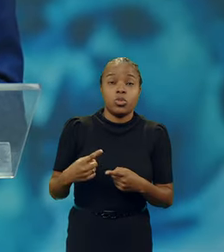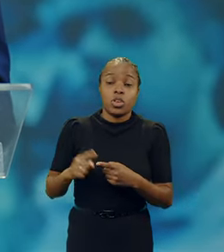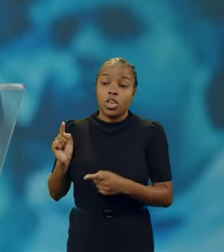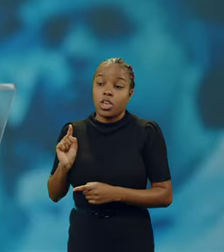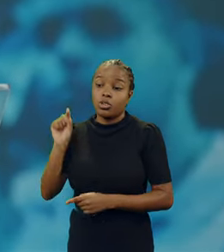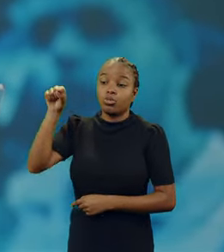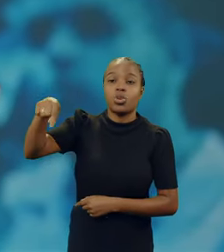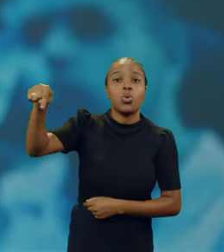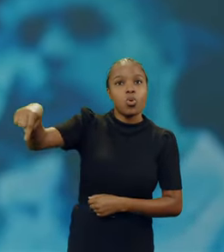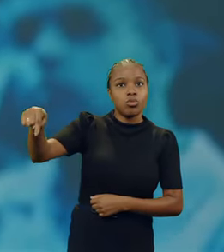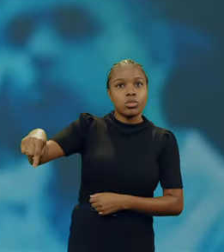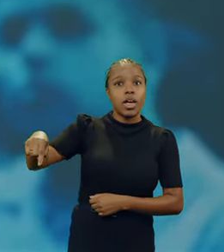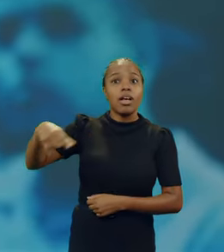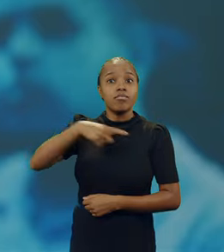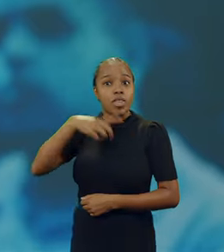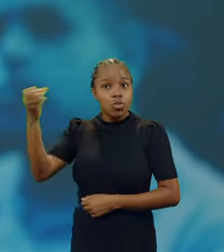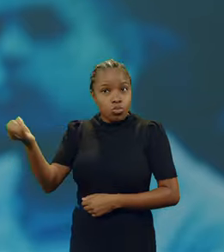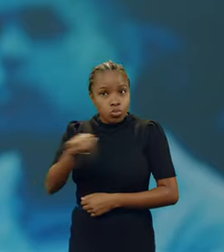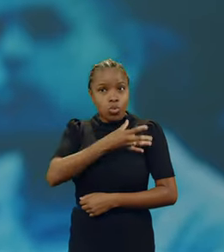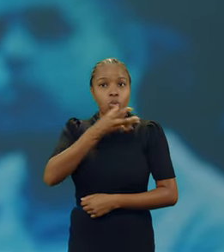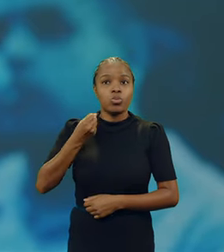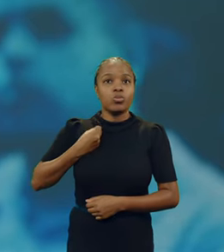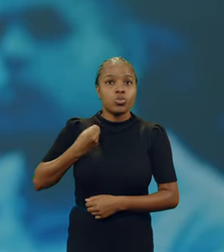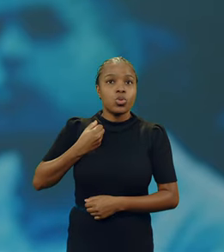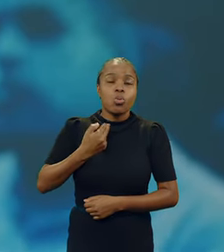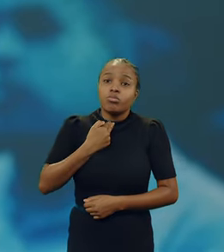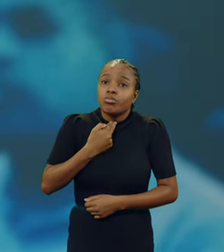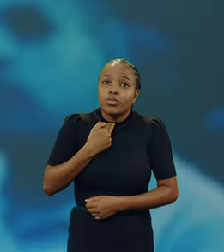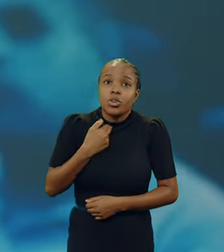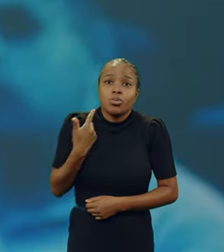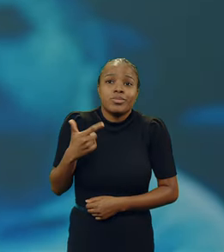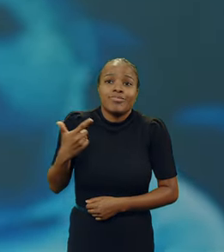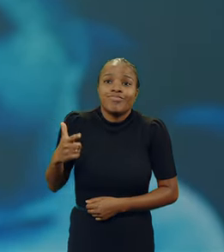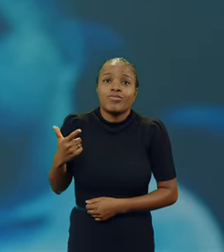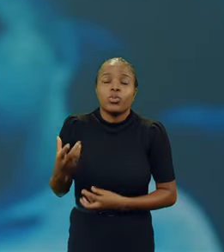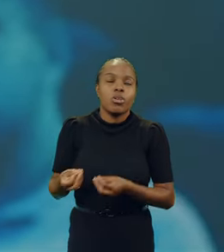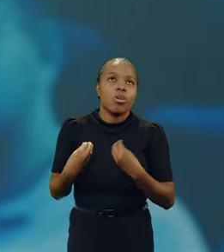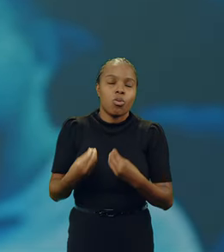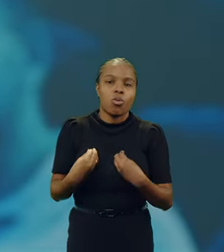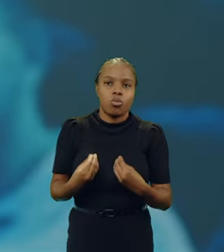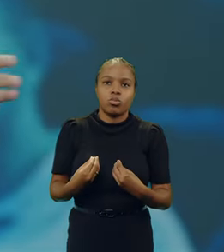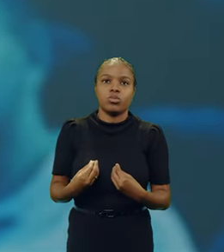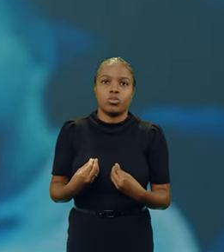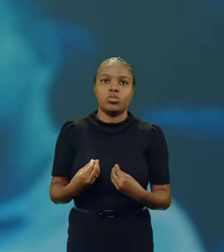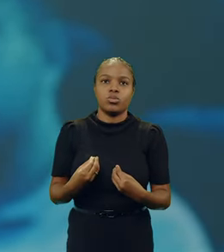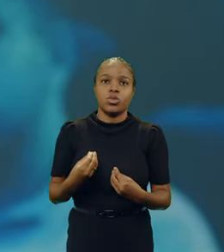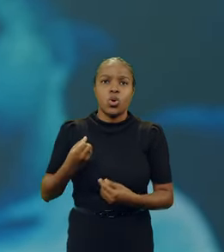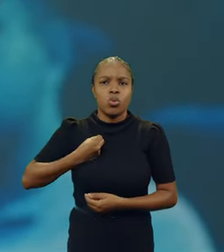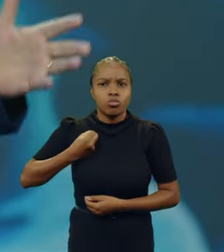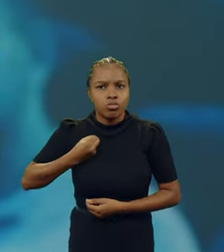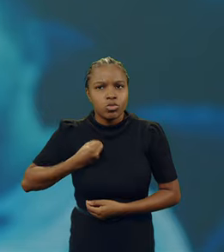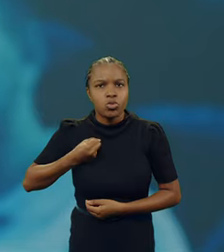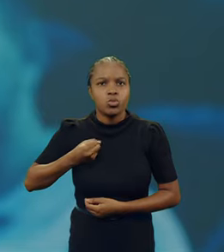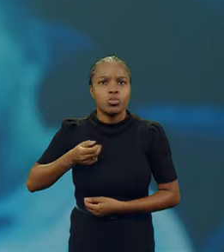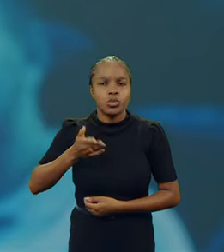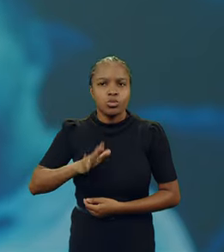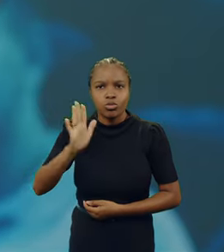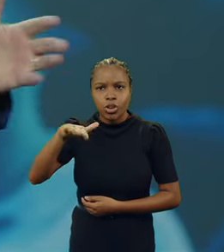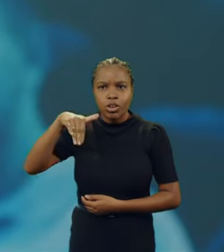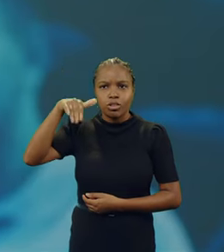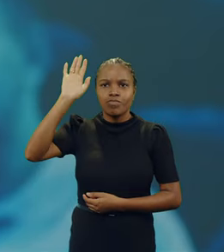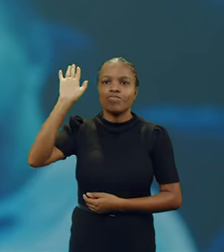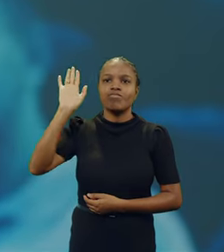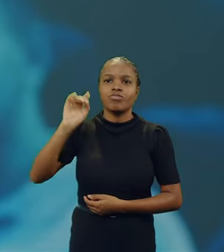responsável, tem um novo número. Eu falei, meu Deus, mas não pode, nós não queremos um novo número. Esse número nós anunciamos no altar, esse número é